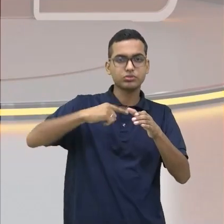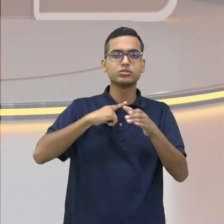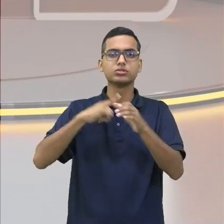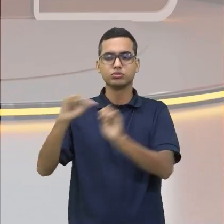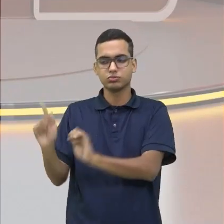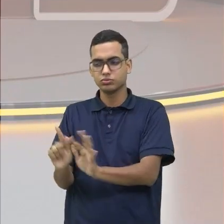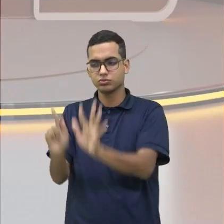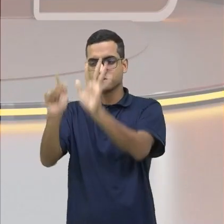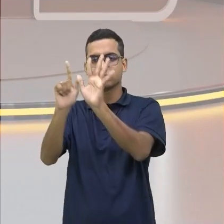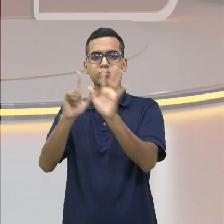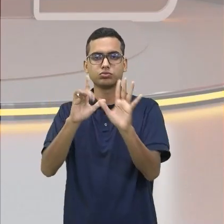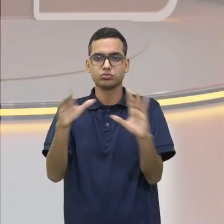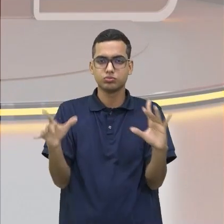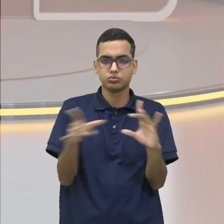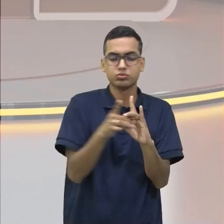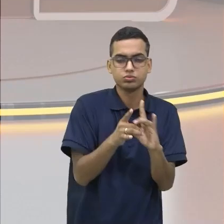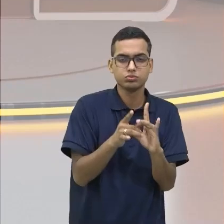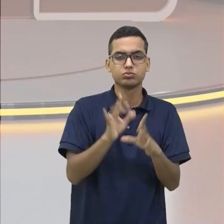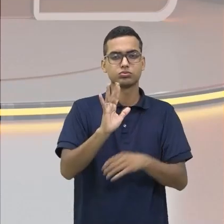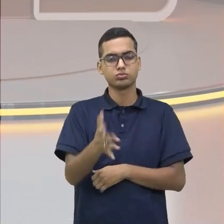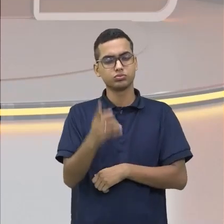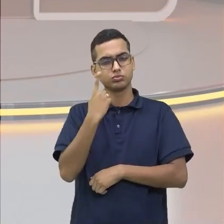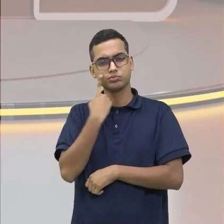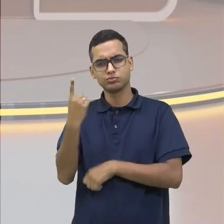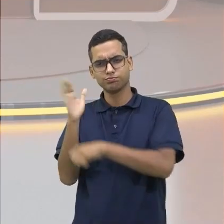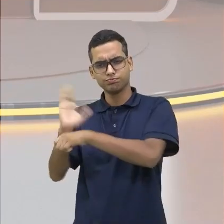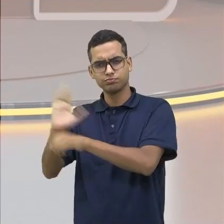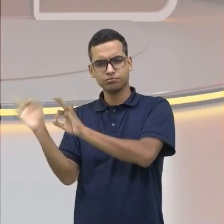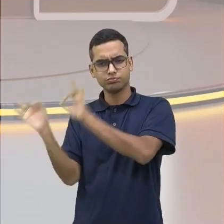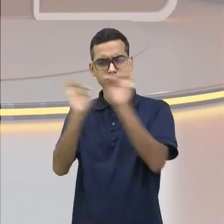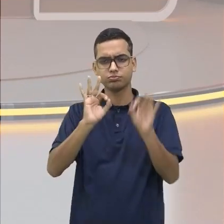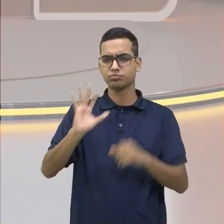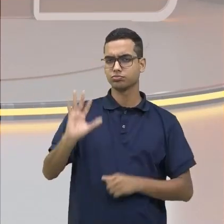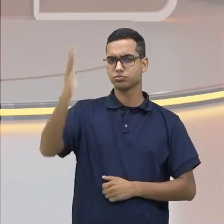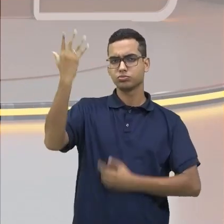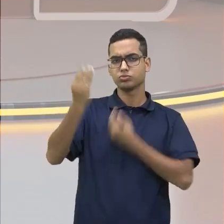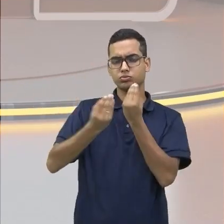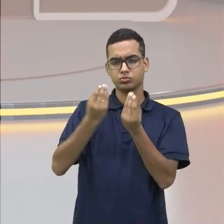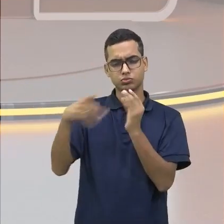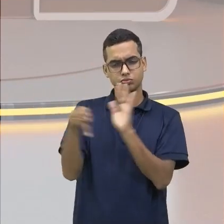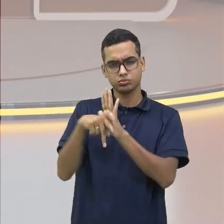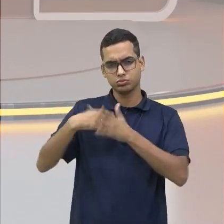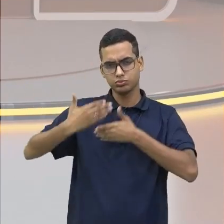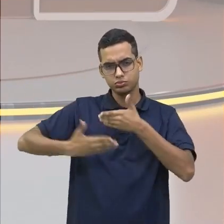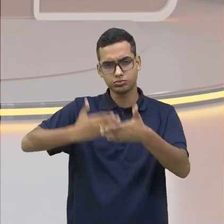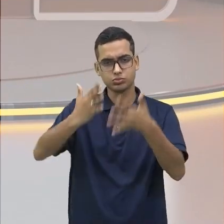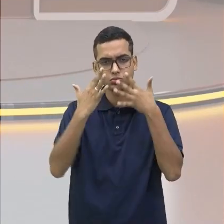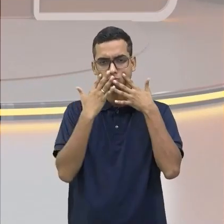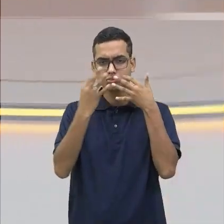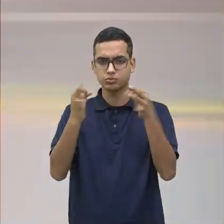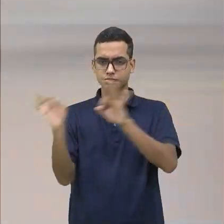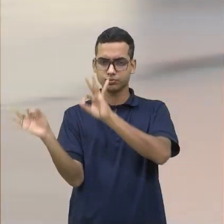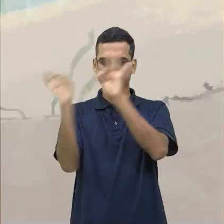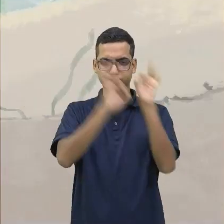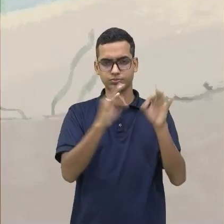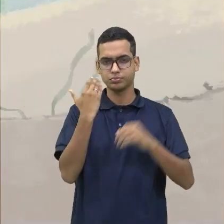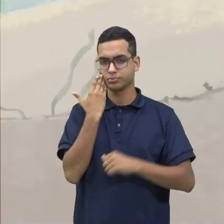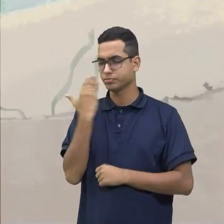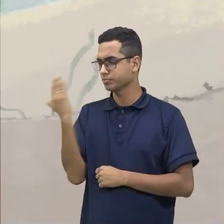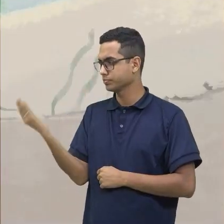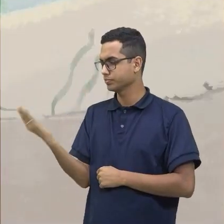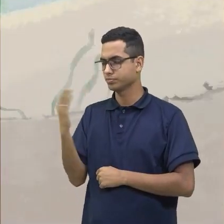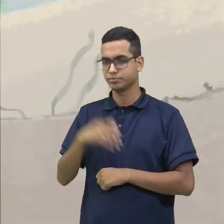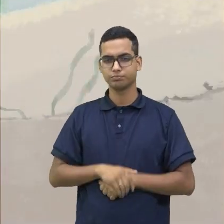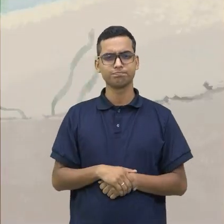entender tudo isso, nós vamos ver uma animação agora, como é que ocorre todo esse processo. Preste atenção que a gente já retorna.